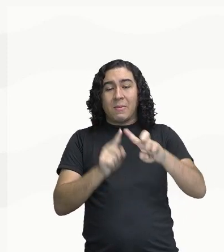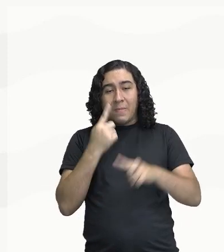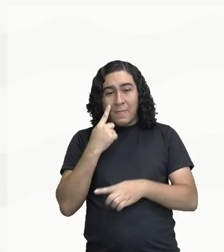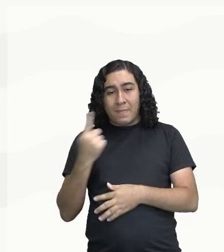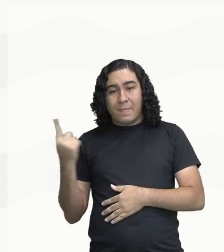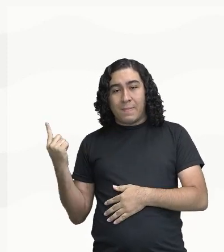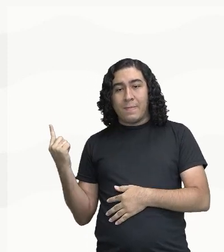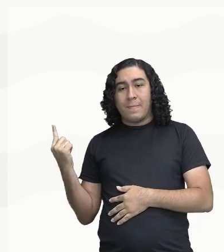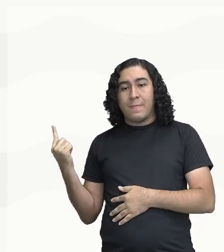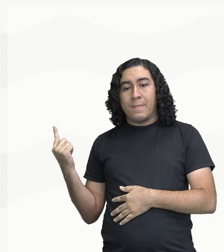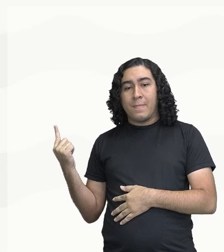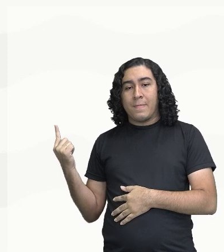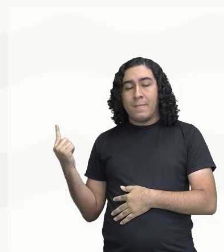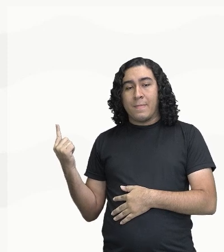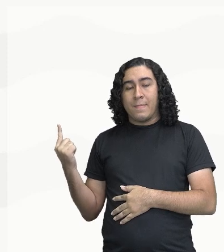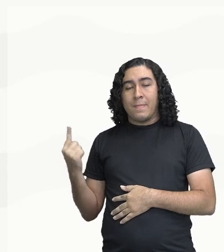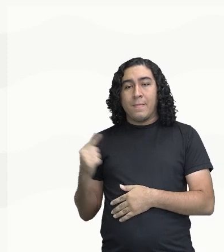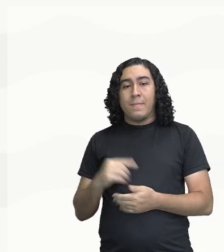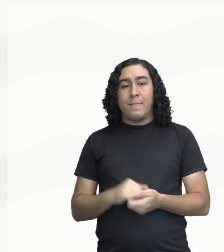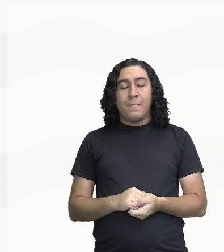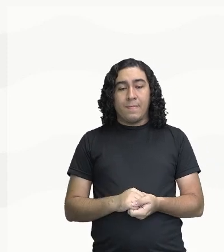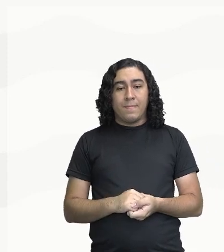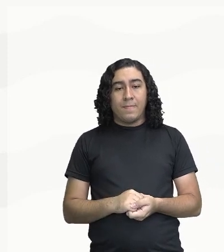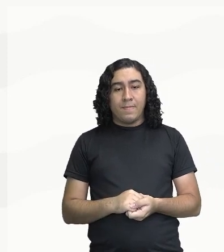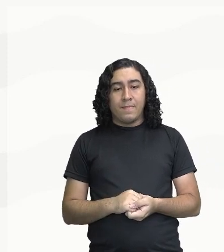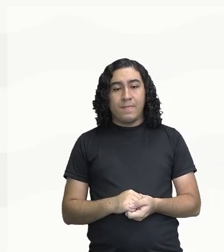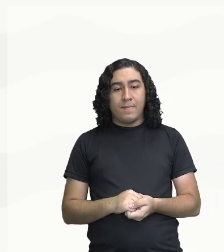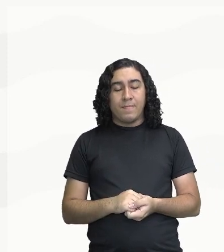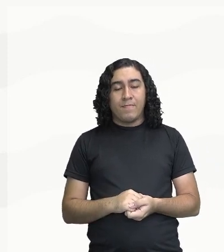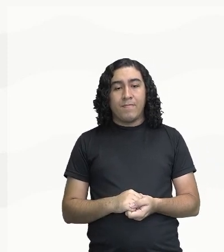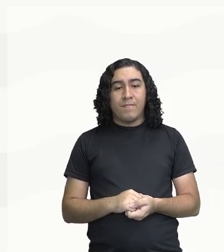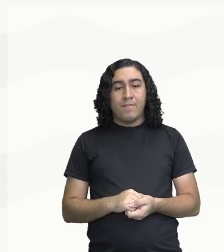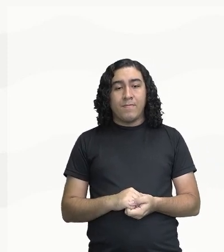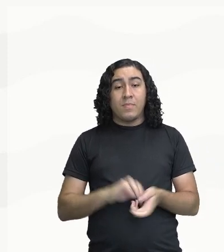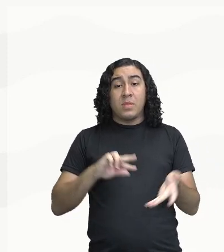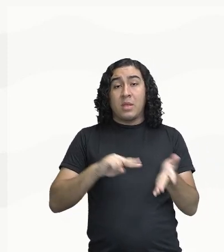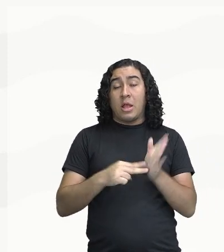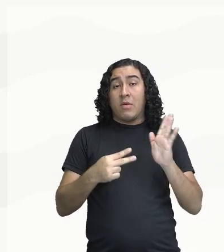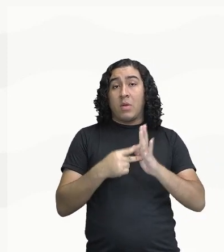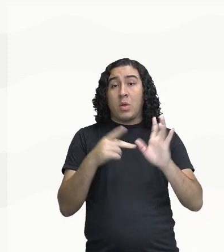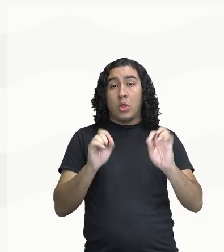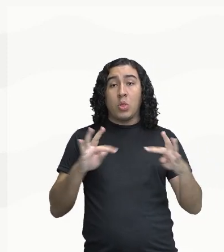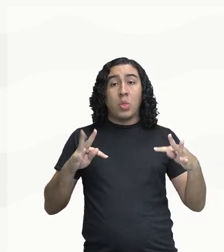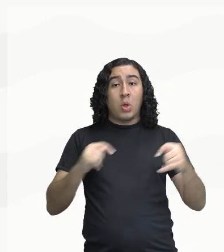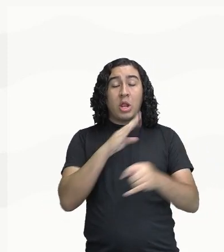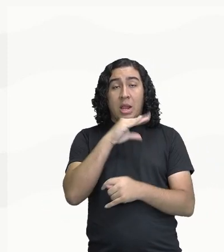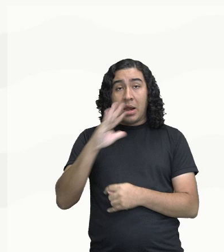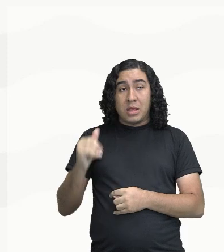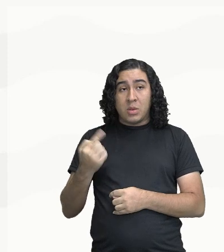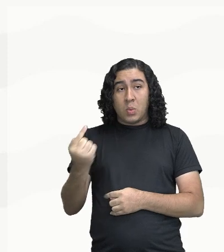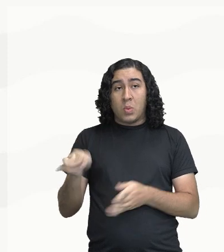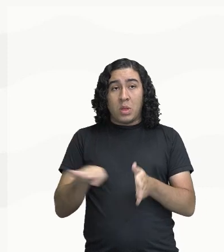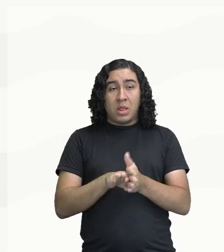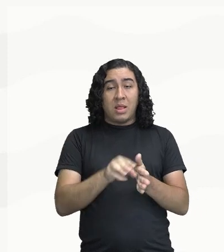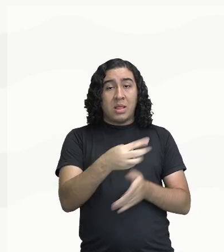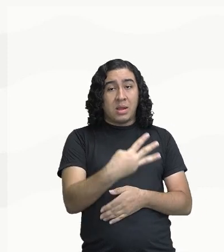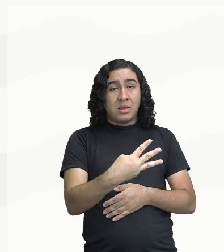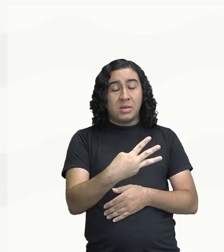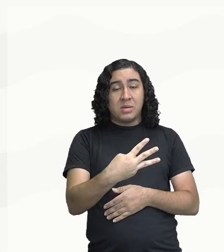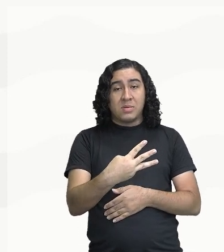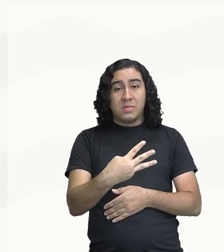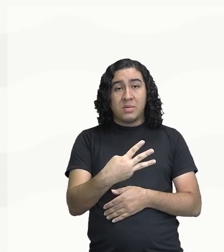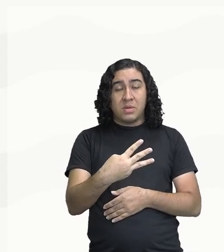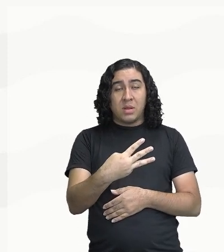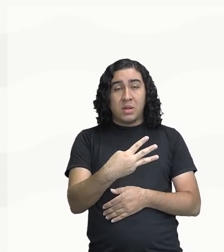1 até antes de completarem 4 anos. Ou seja, todas as crianças de 1 até 3 anos e